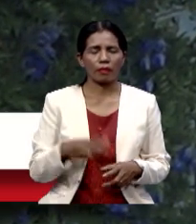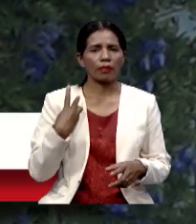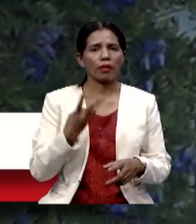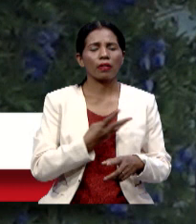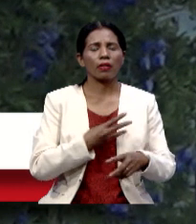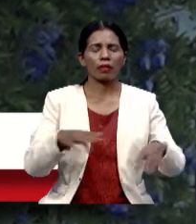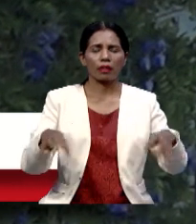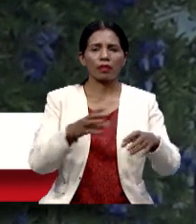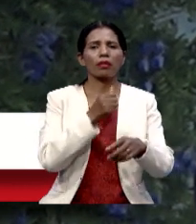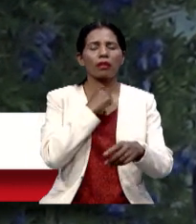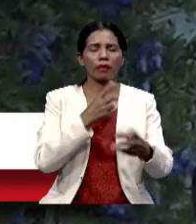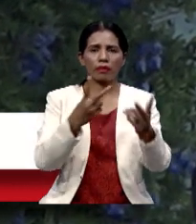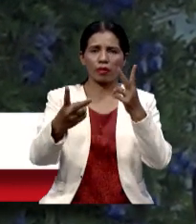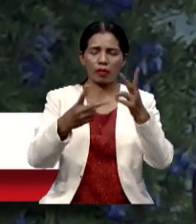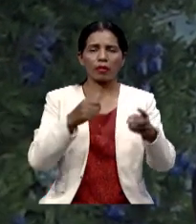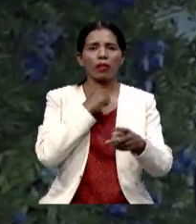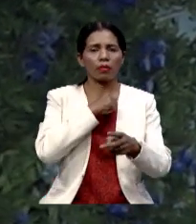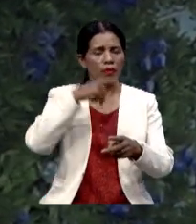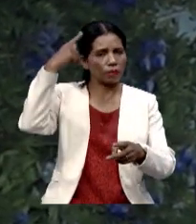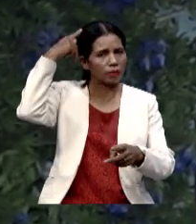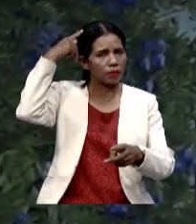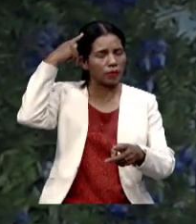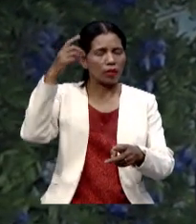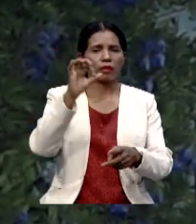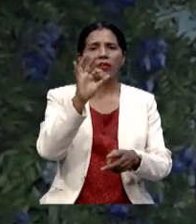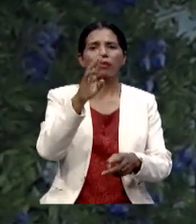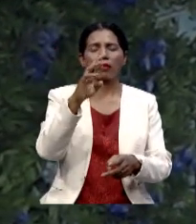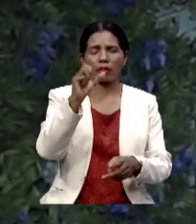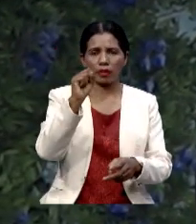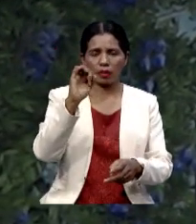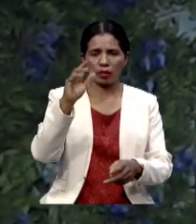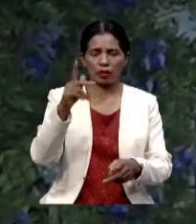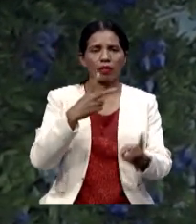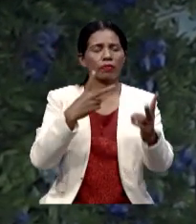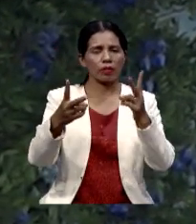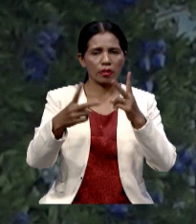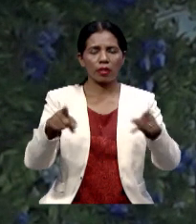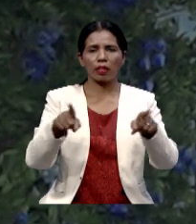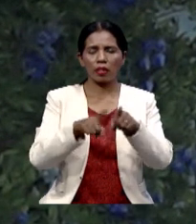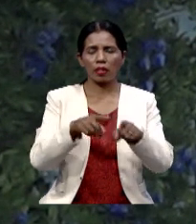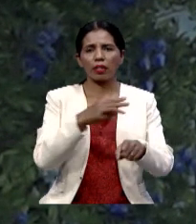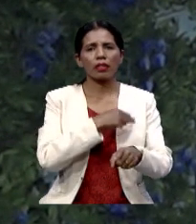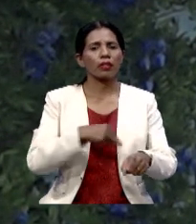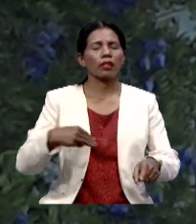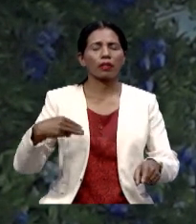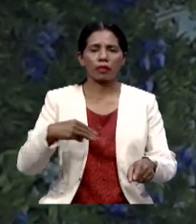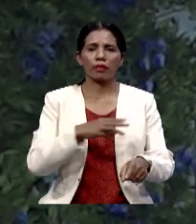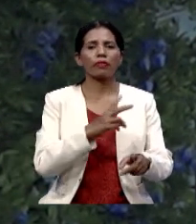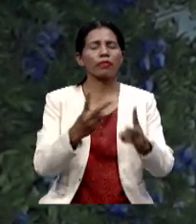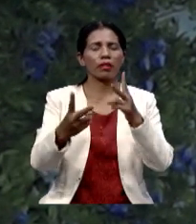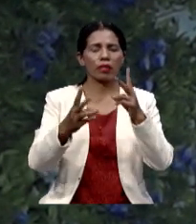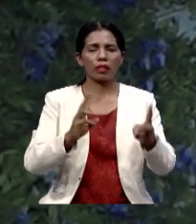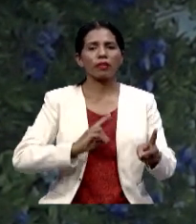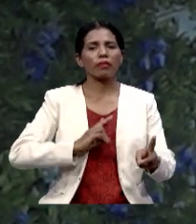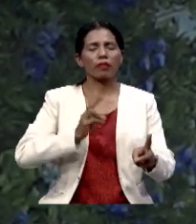querido Papa Francisco é da visitação de Nossa Senhora, que é o lema geral